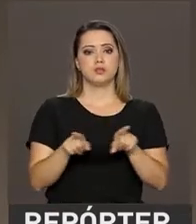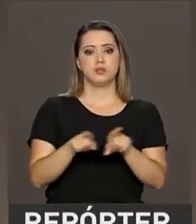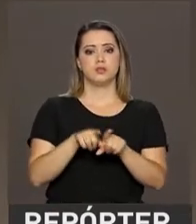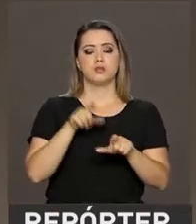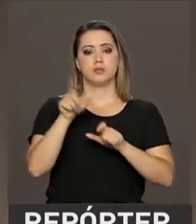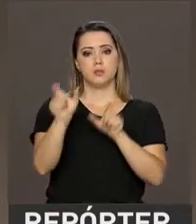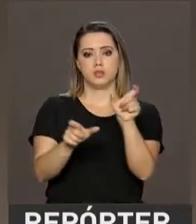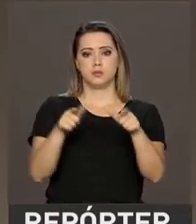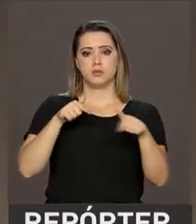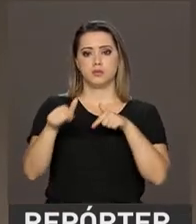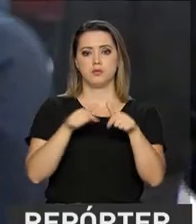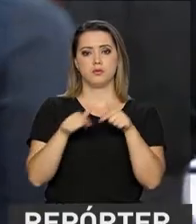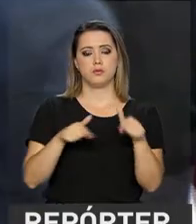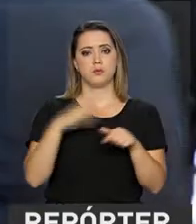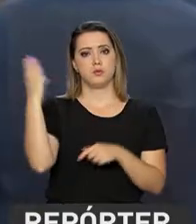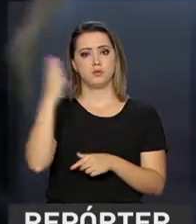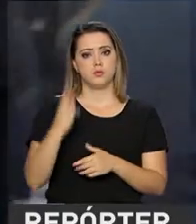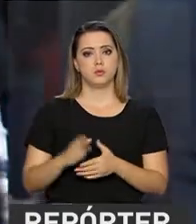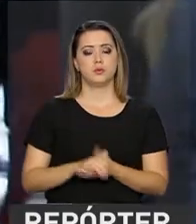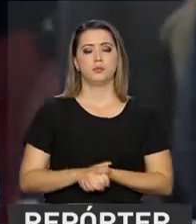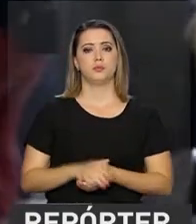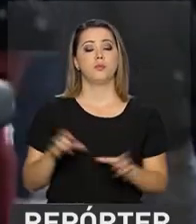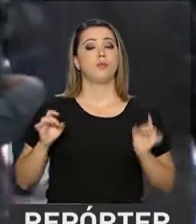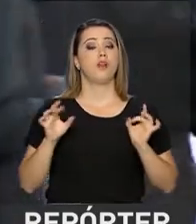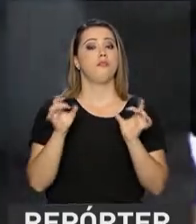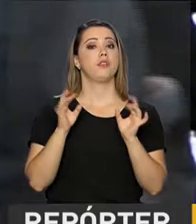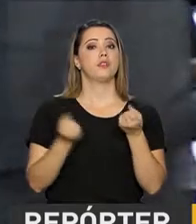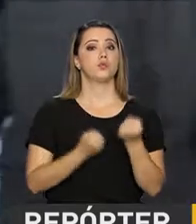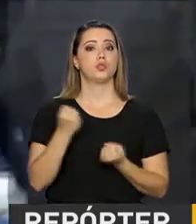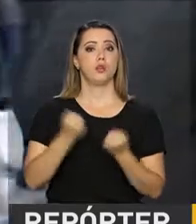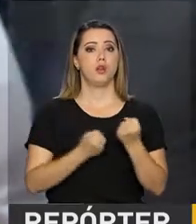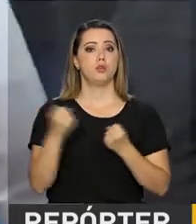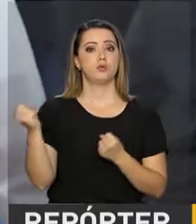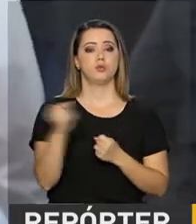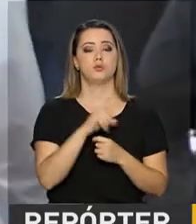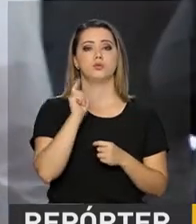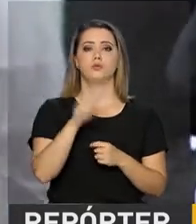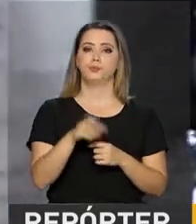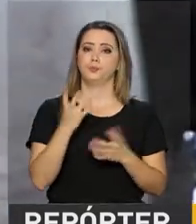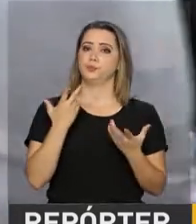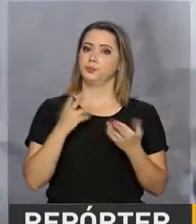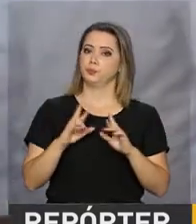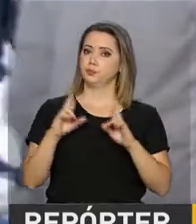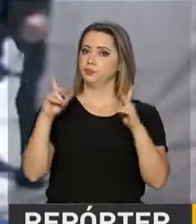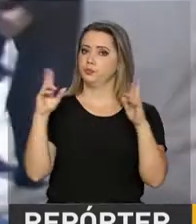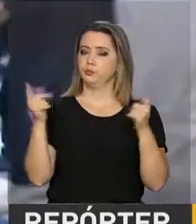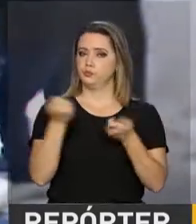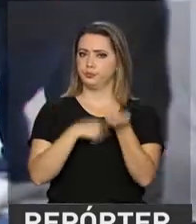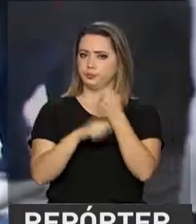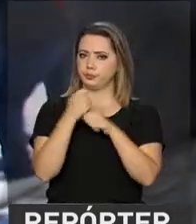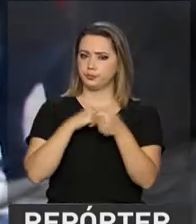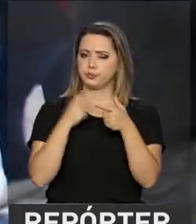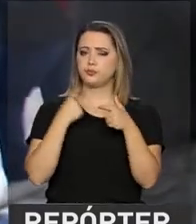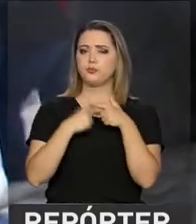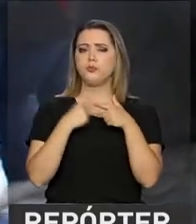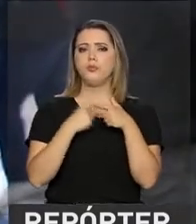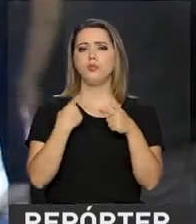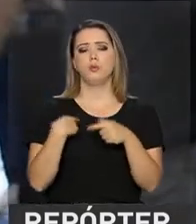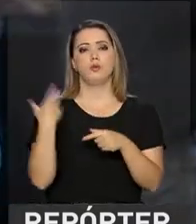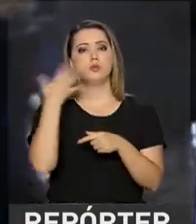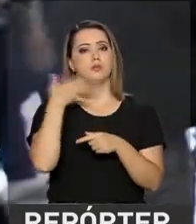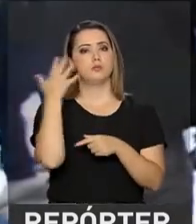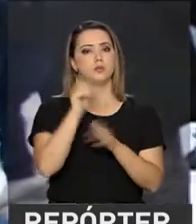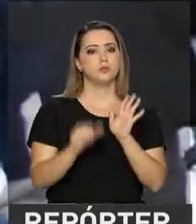dos trabalhadores do Brasil. O comércio de veículos novos é um segmento sensível às variações da economia, o que pode explicar ter sido um